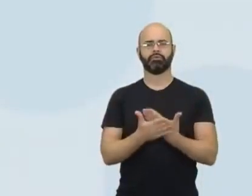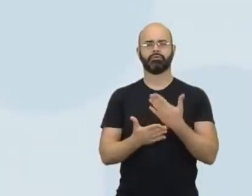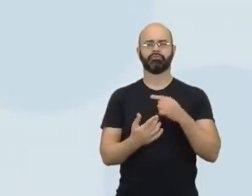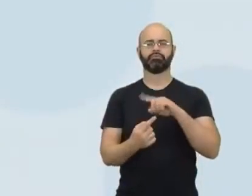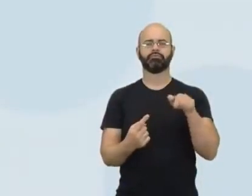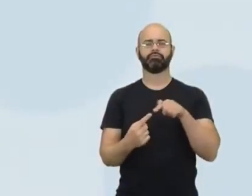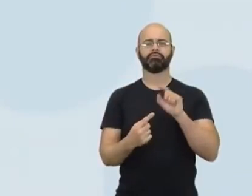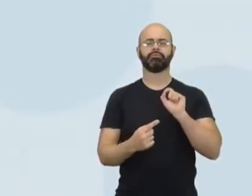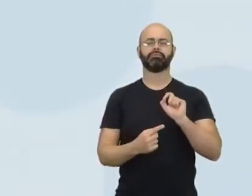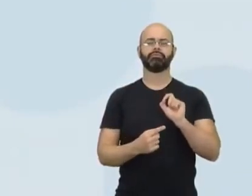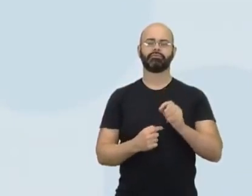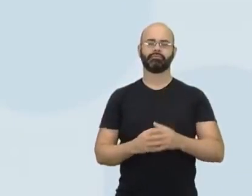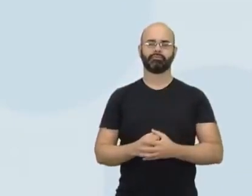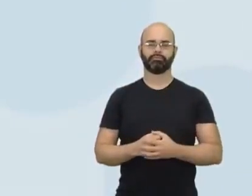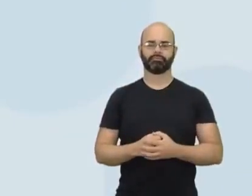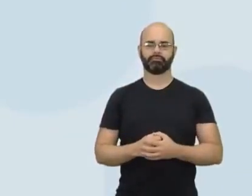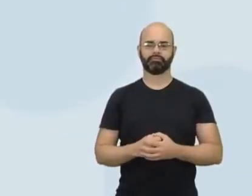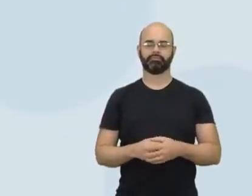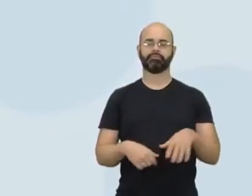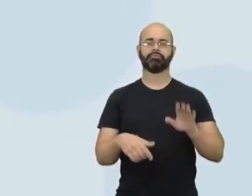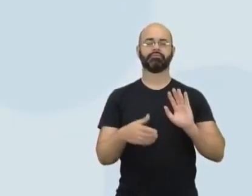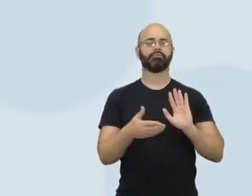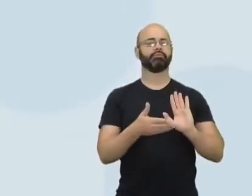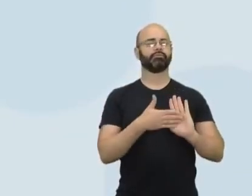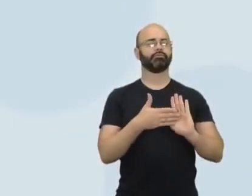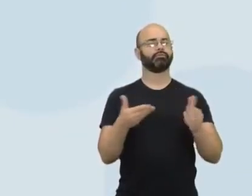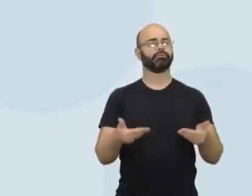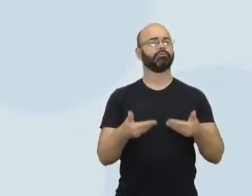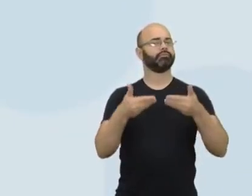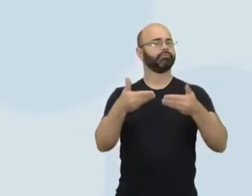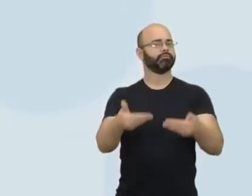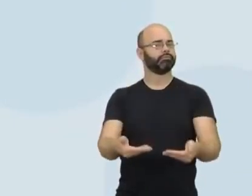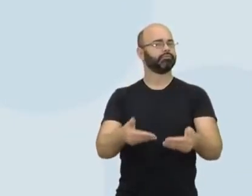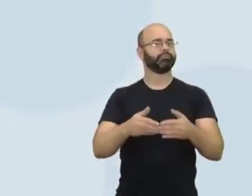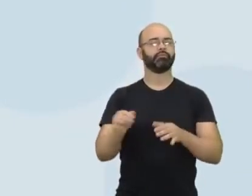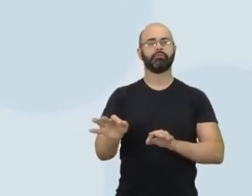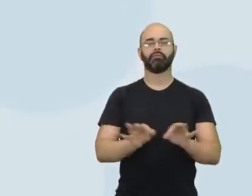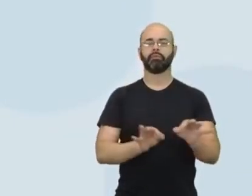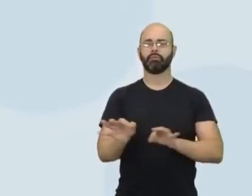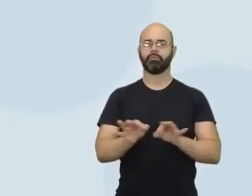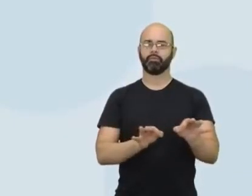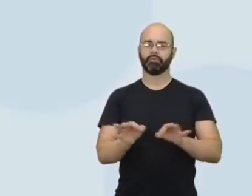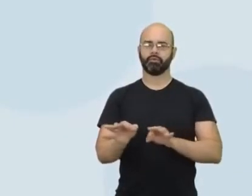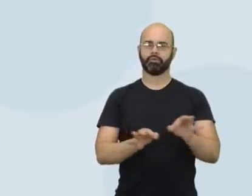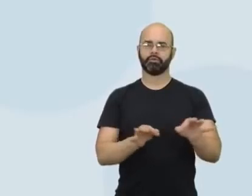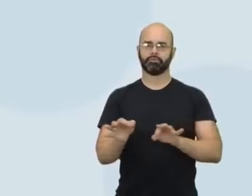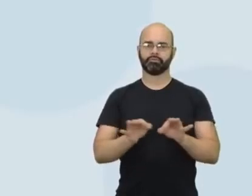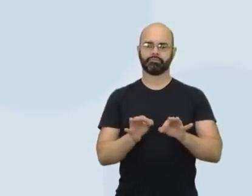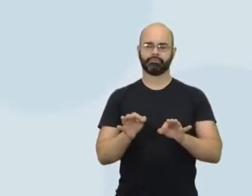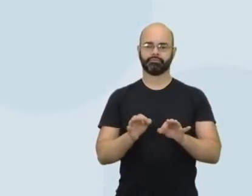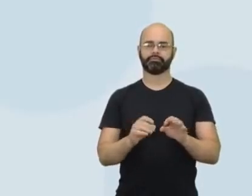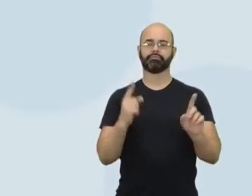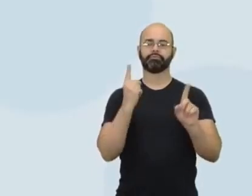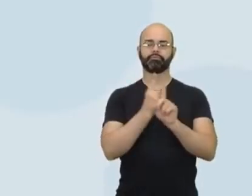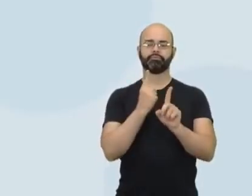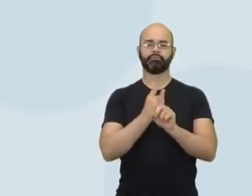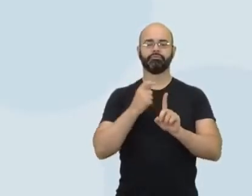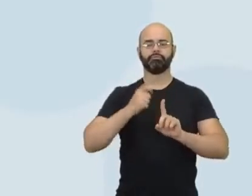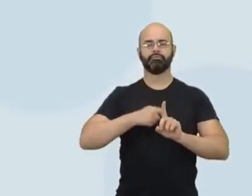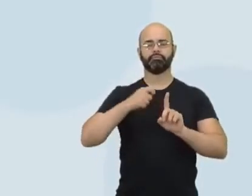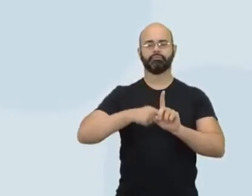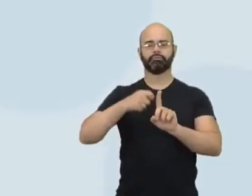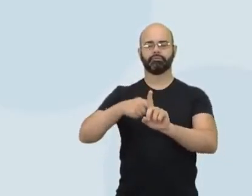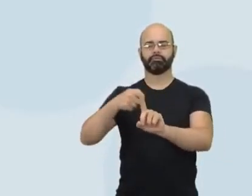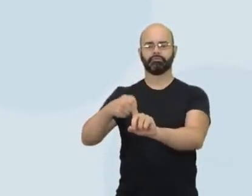É apresentar proposições e sugestões de planejamento para a mediação de encontros mensais, com foco